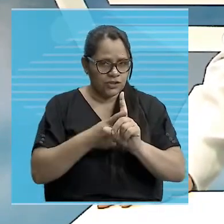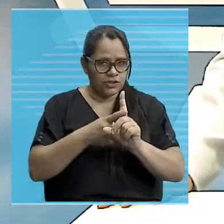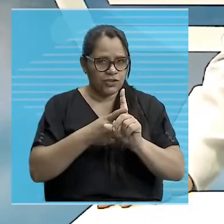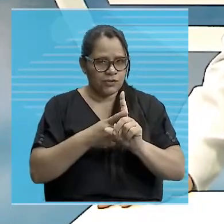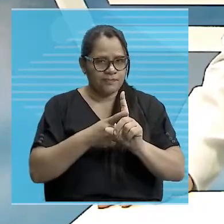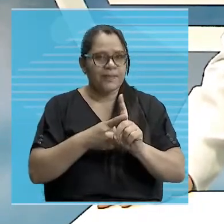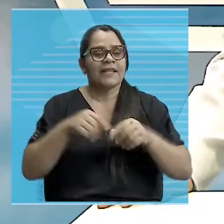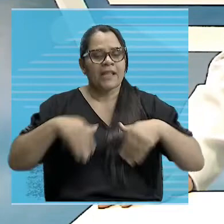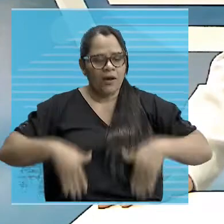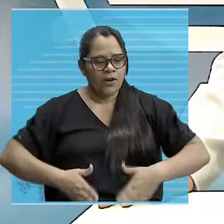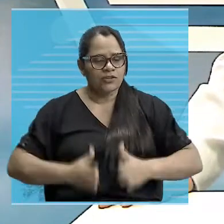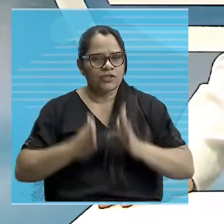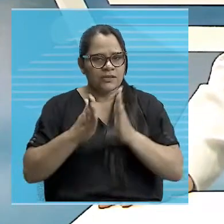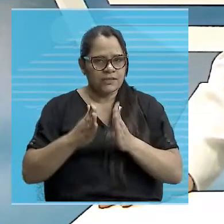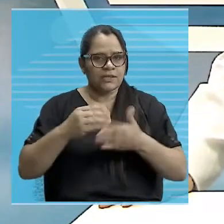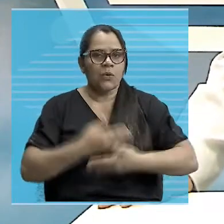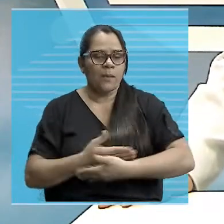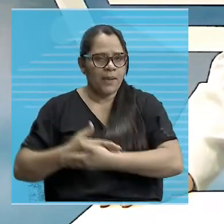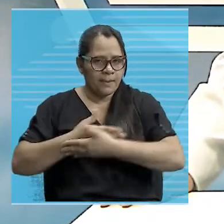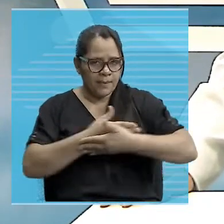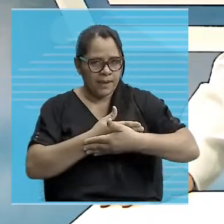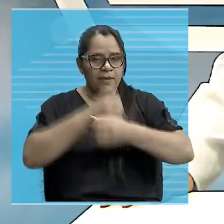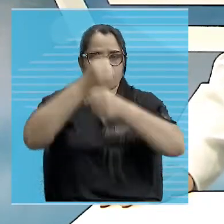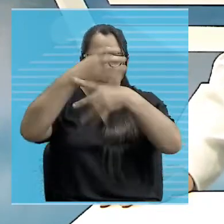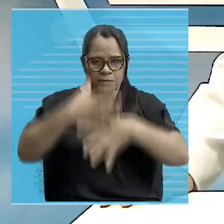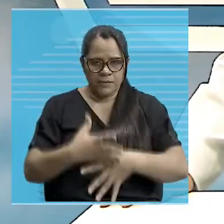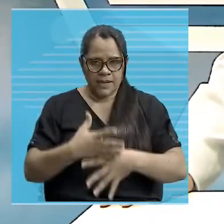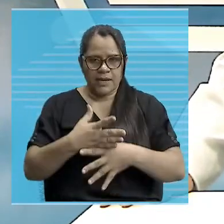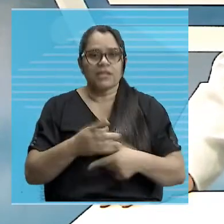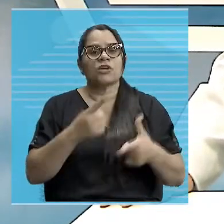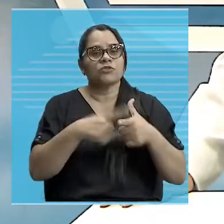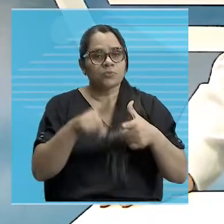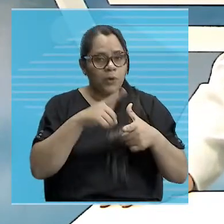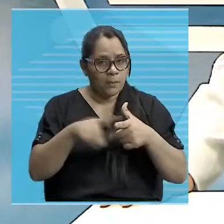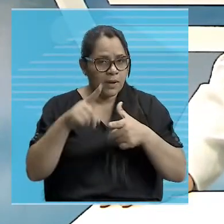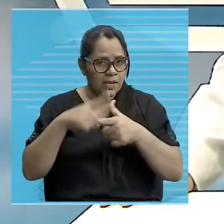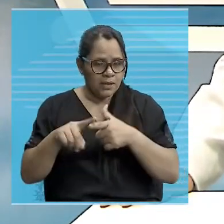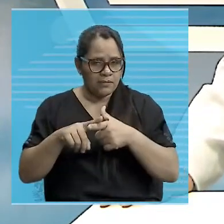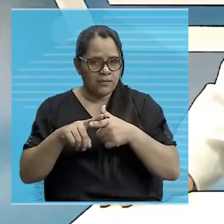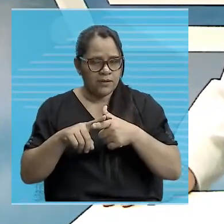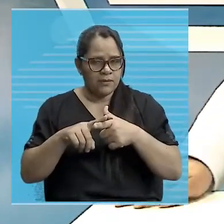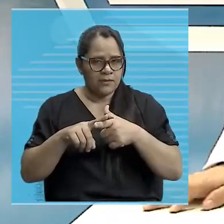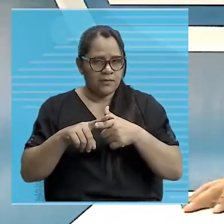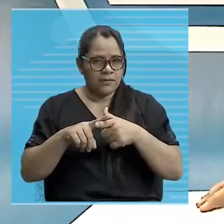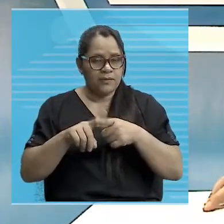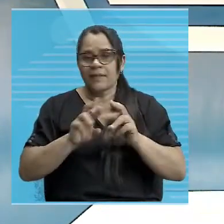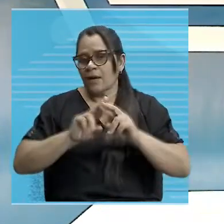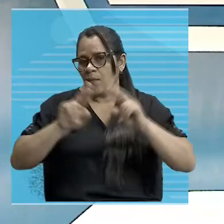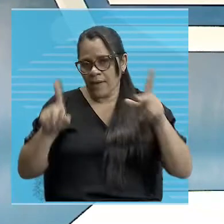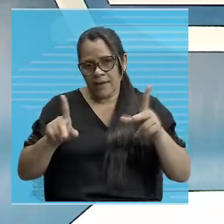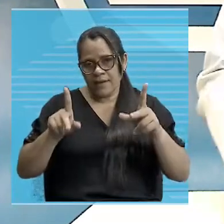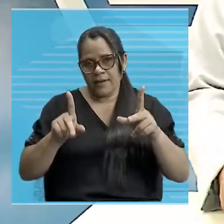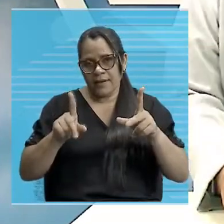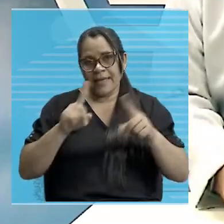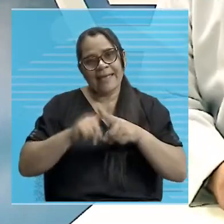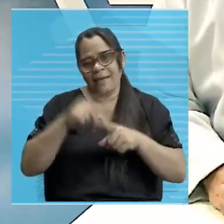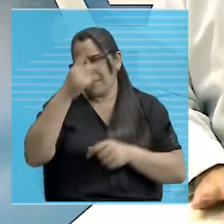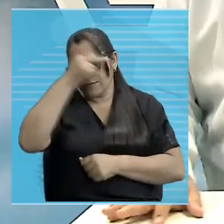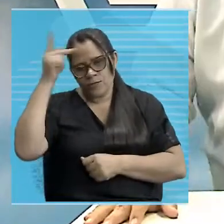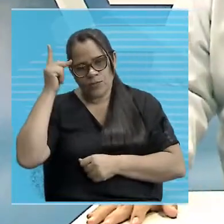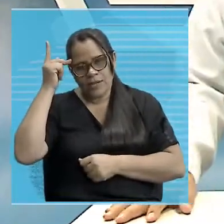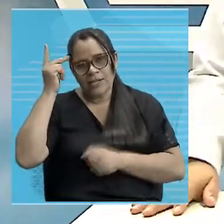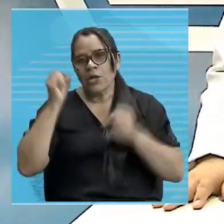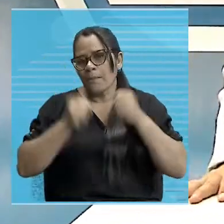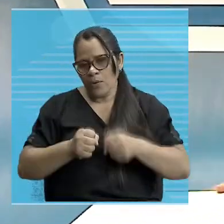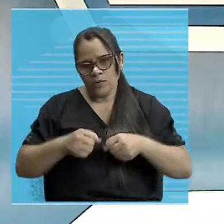o parto. É isso que eu estou dizendo. Isso não quer dizer que você não possa ter um filho de maneira absolutamente normal.